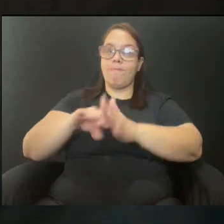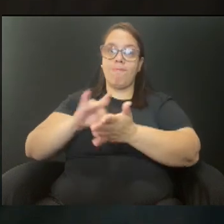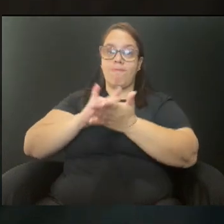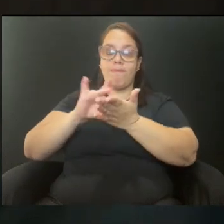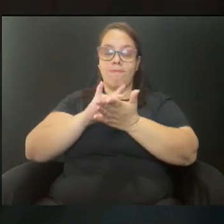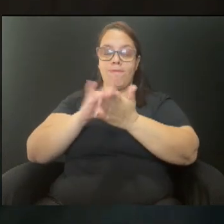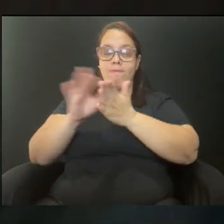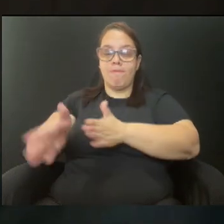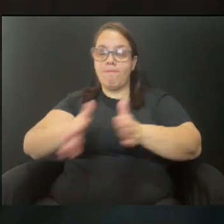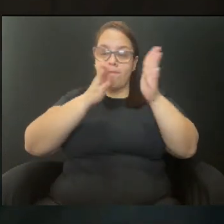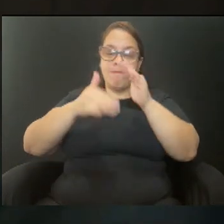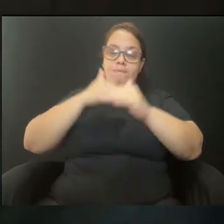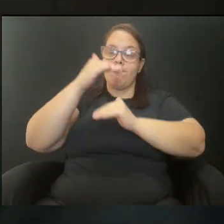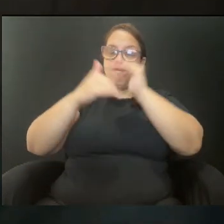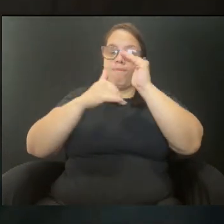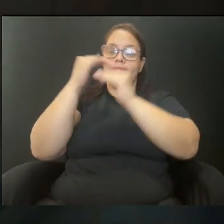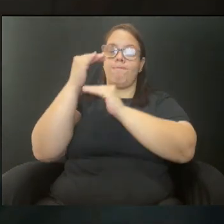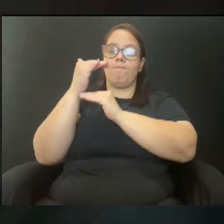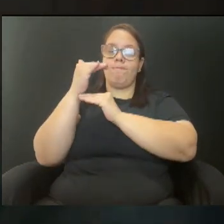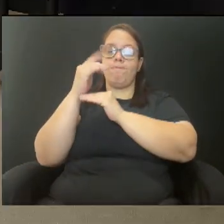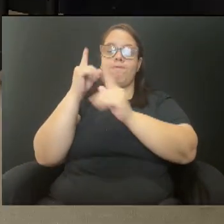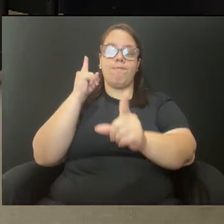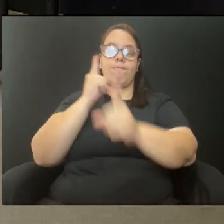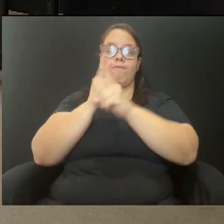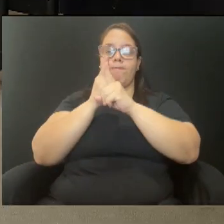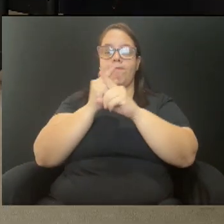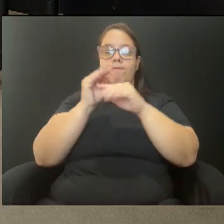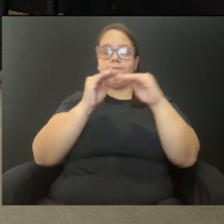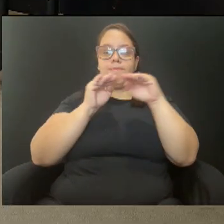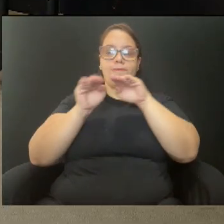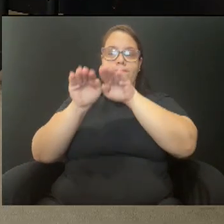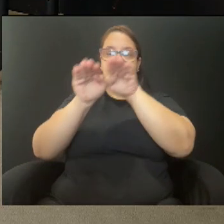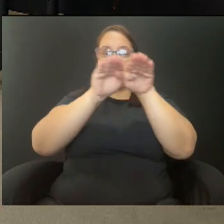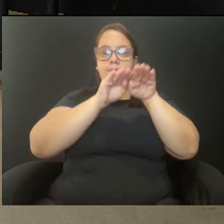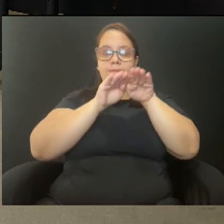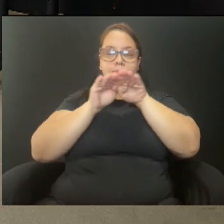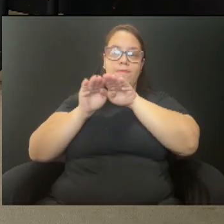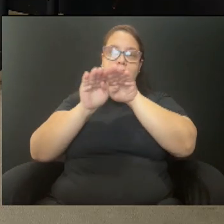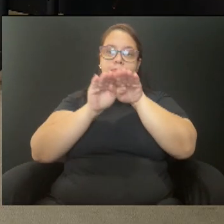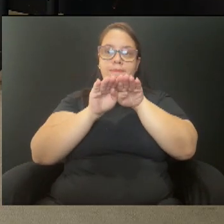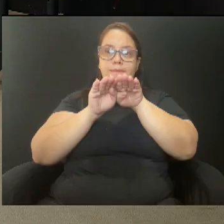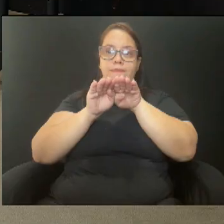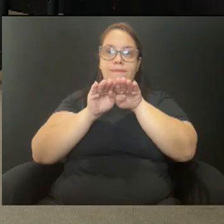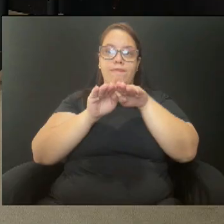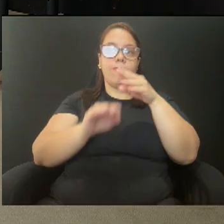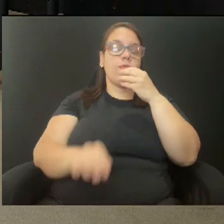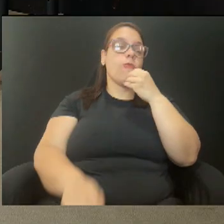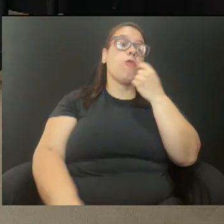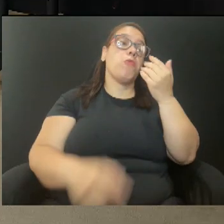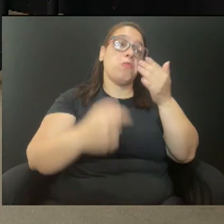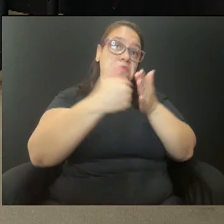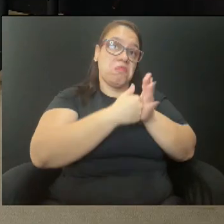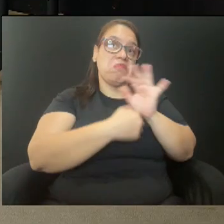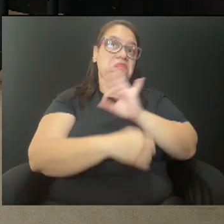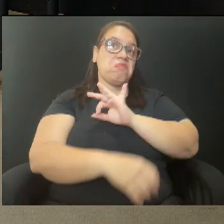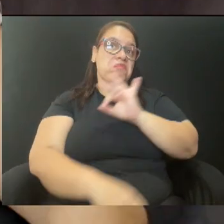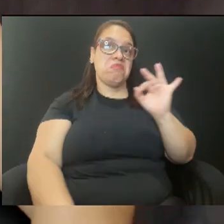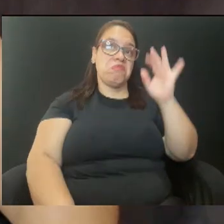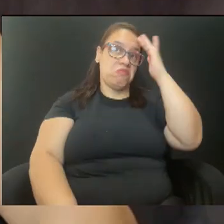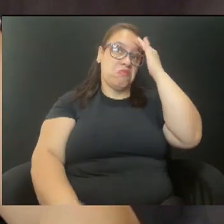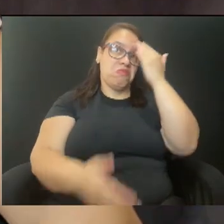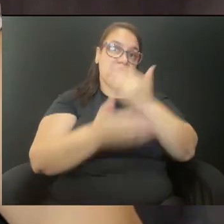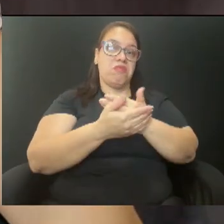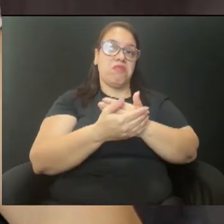então, para encontrar um equilíbrio? Bom, é uma ótima pergunta. Eu acredito que hoje a gente tem que pensar um pouquinho mais